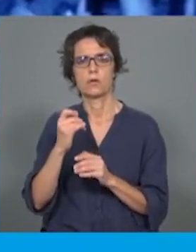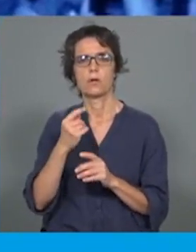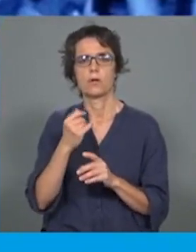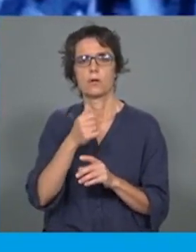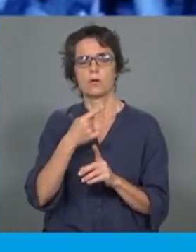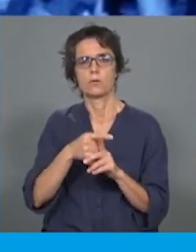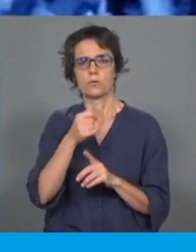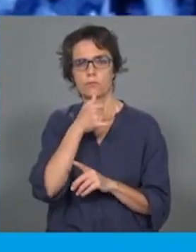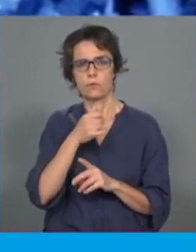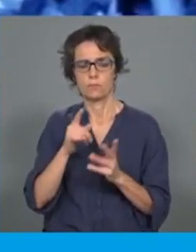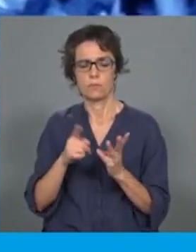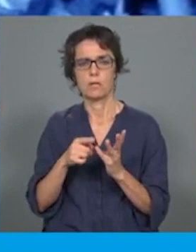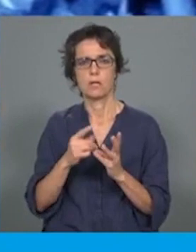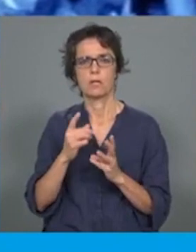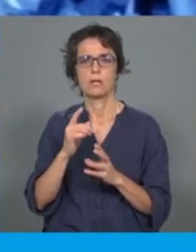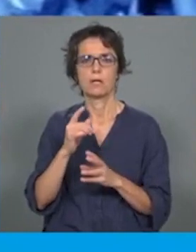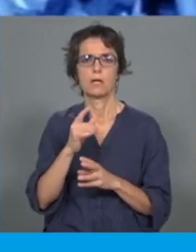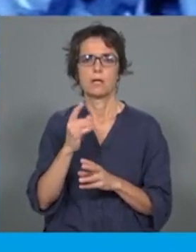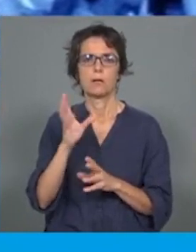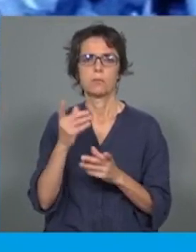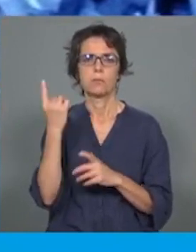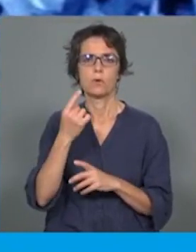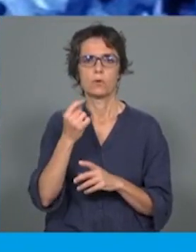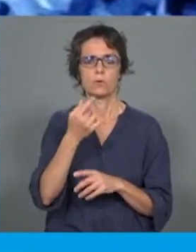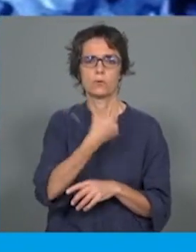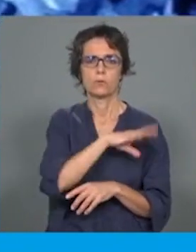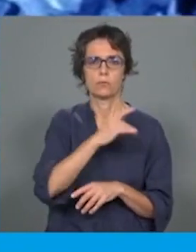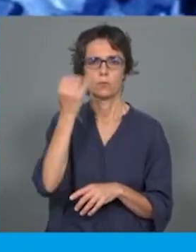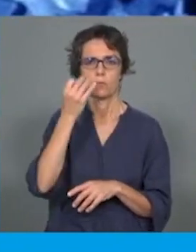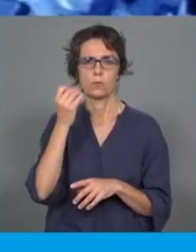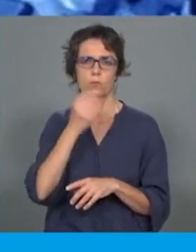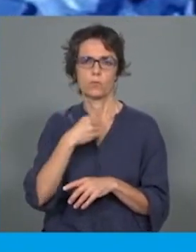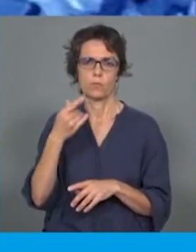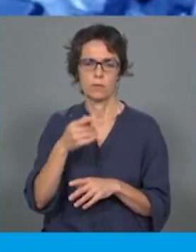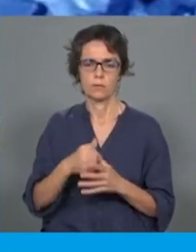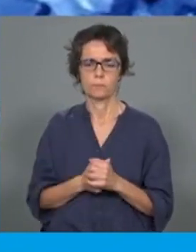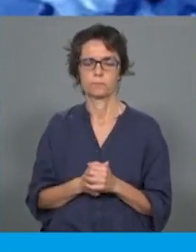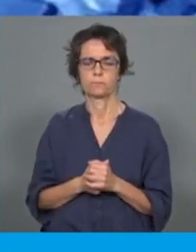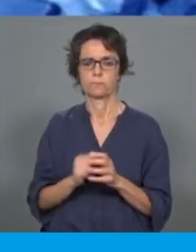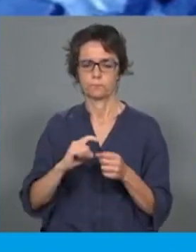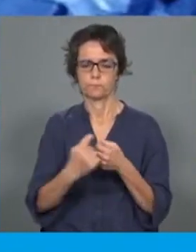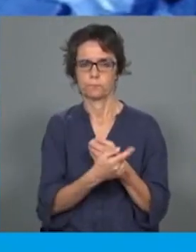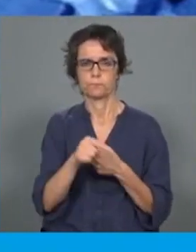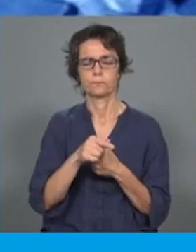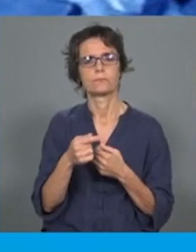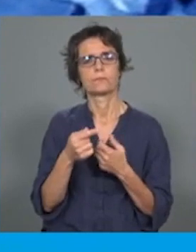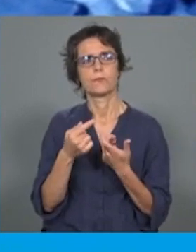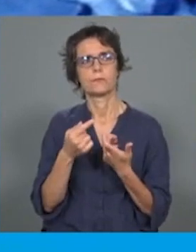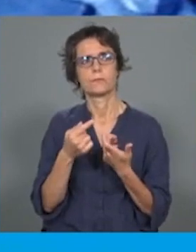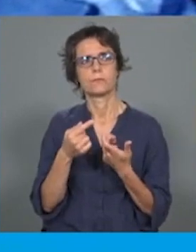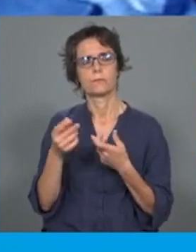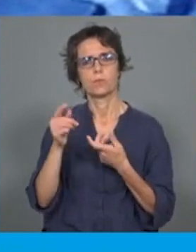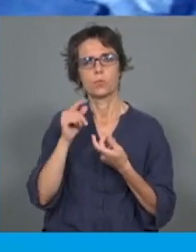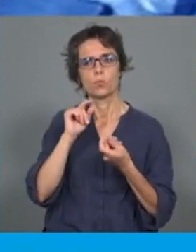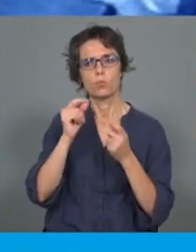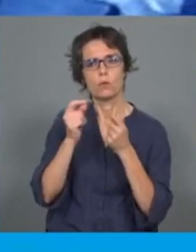quer do Porto, e, portanto, temos aqui um conjunto de apoios, precisamente para ter um olhar diferente sobre a